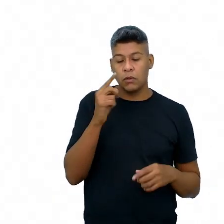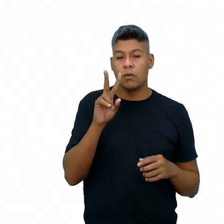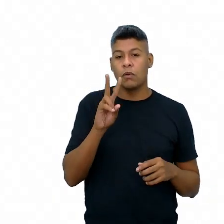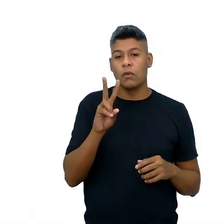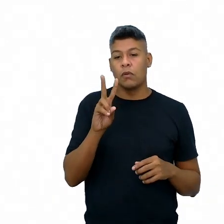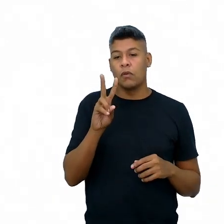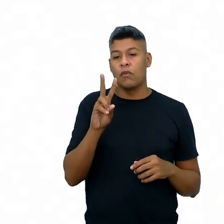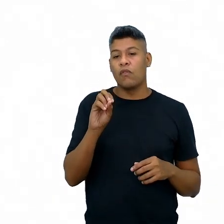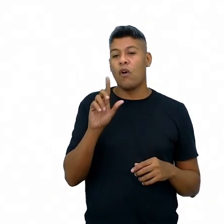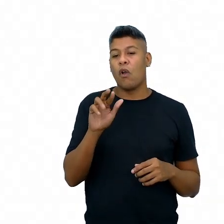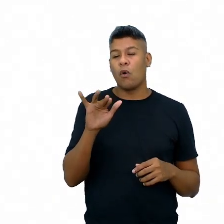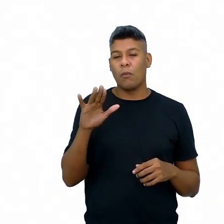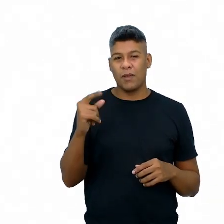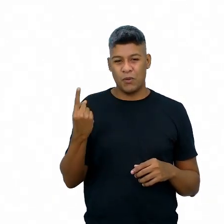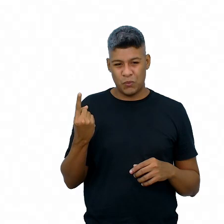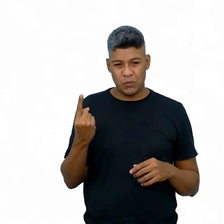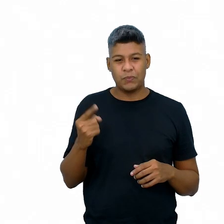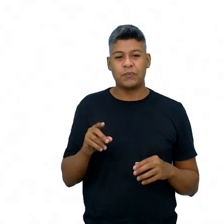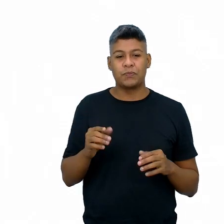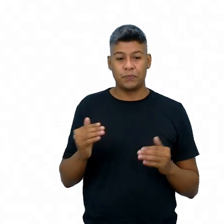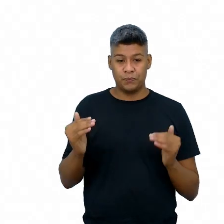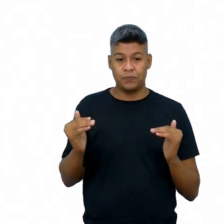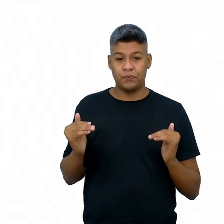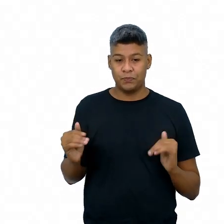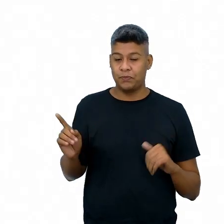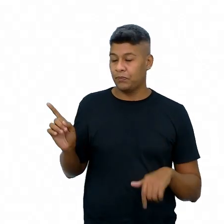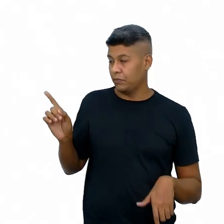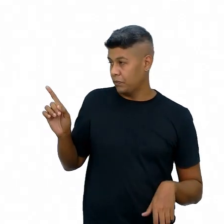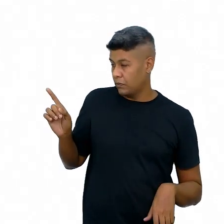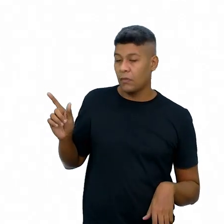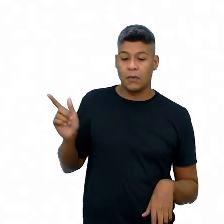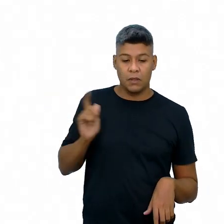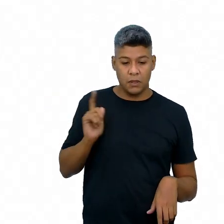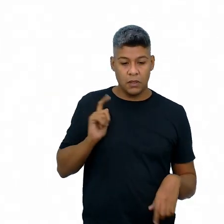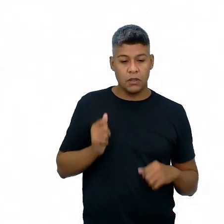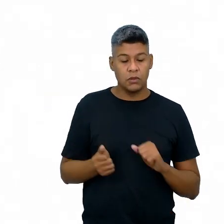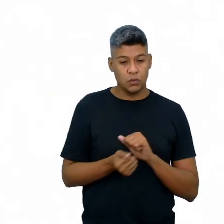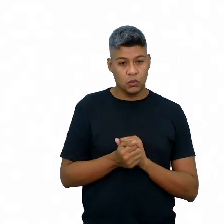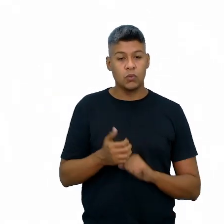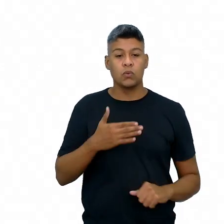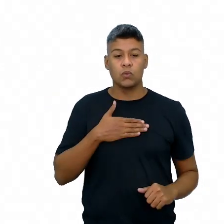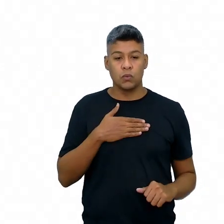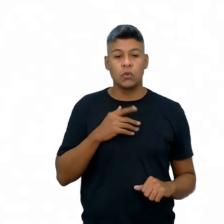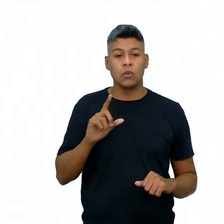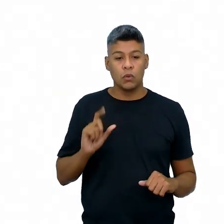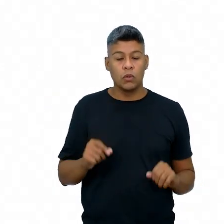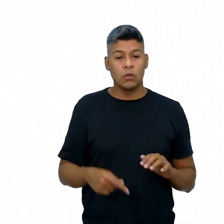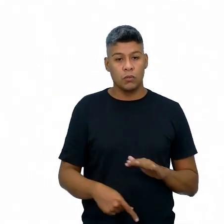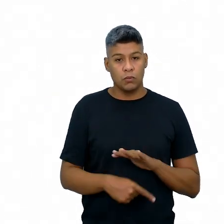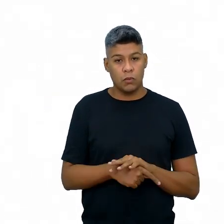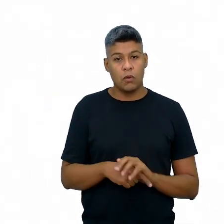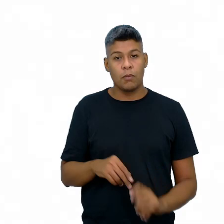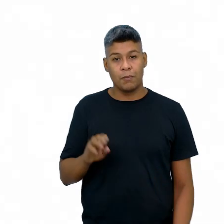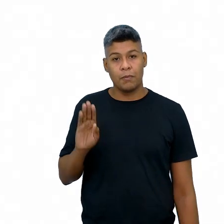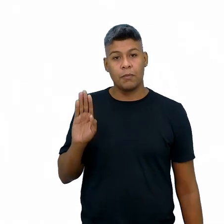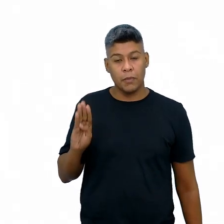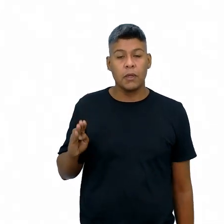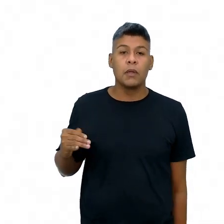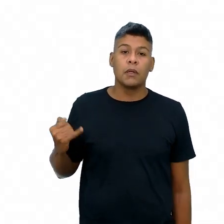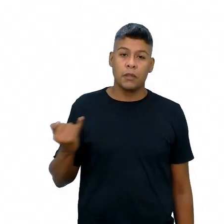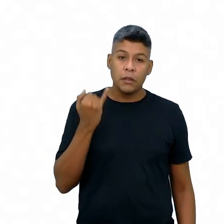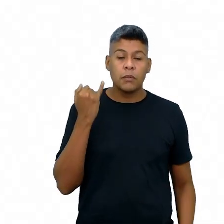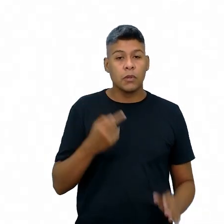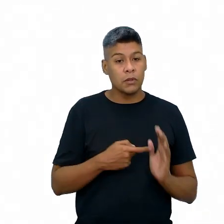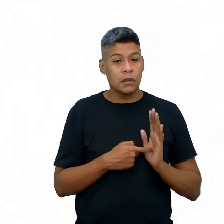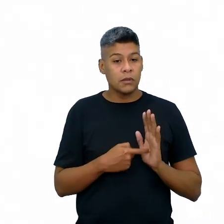1. A transmissão ano-série, que é essa transmissão que vocês já têm comigo, que é passado na semana B. É importante a gente